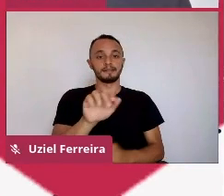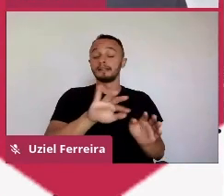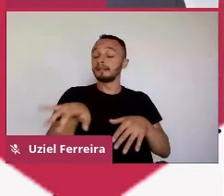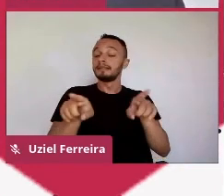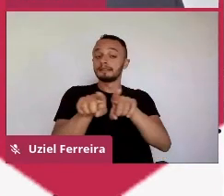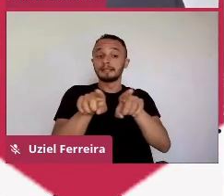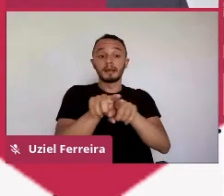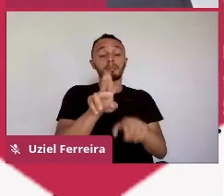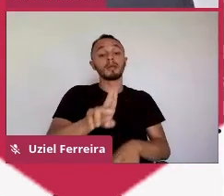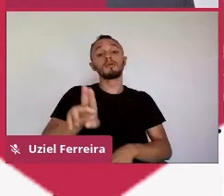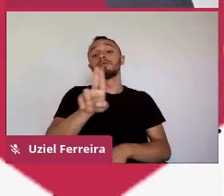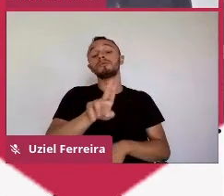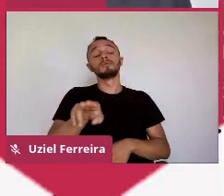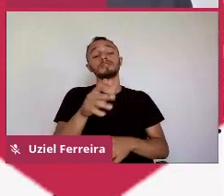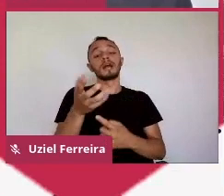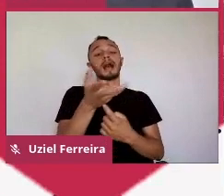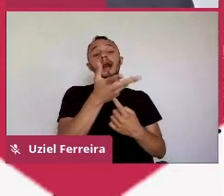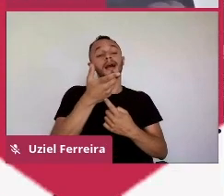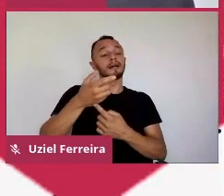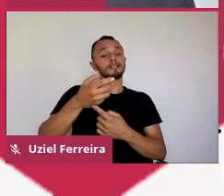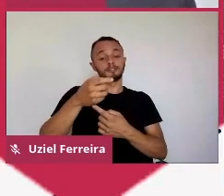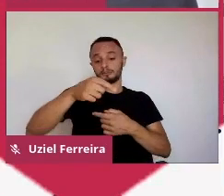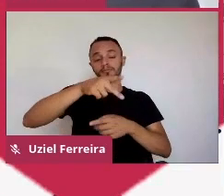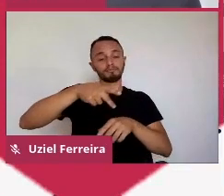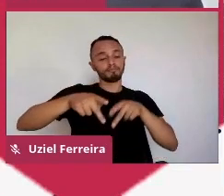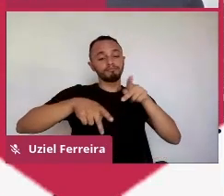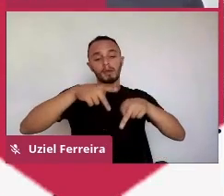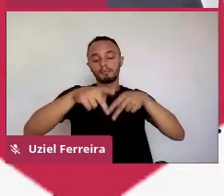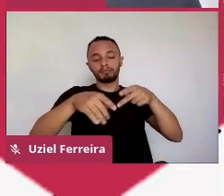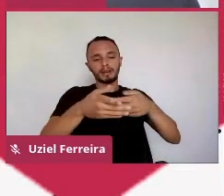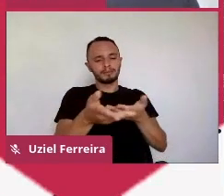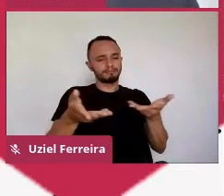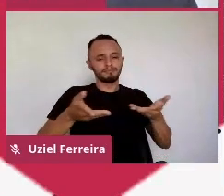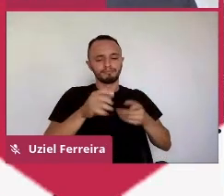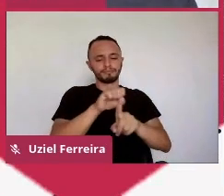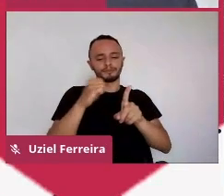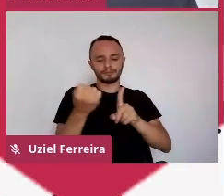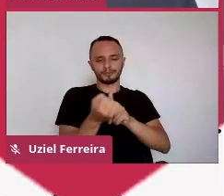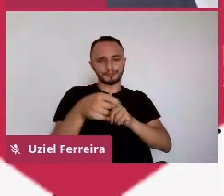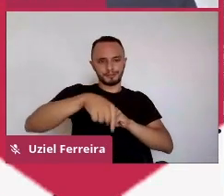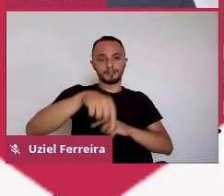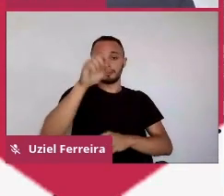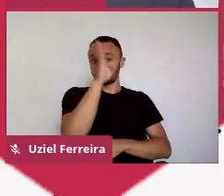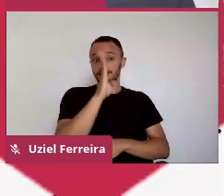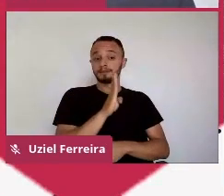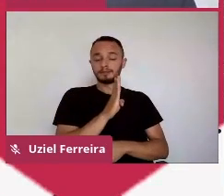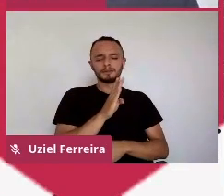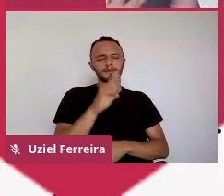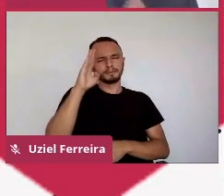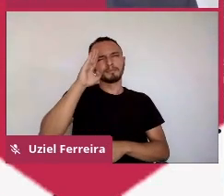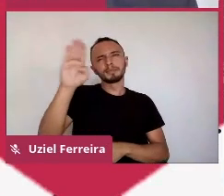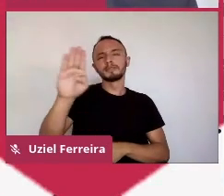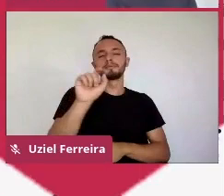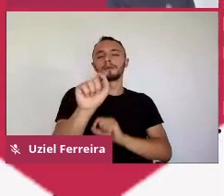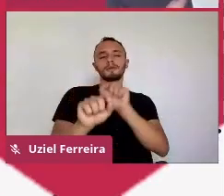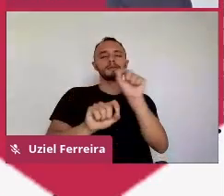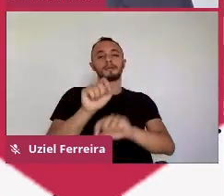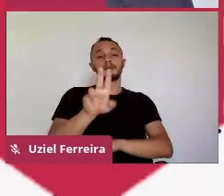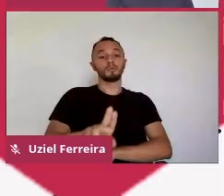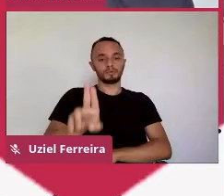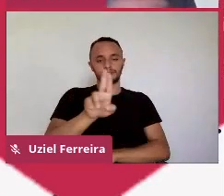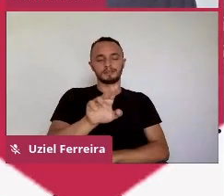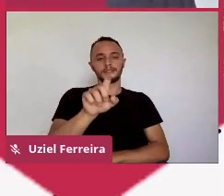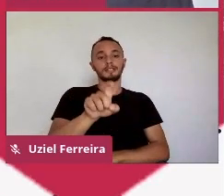muito presente no Brasil, que é muito expressivo, que é muito importante para o Brasil, é a xilogravura, que é a xilogravura